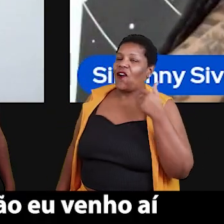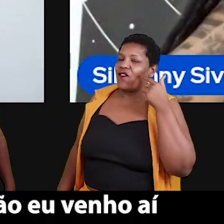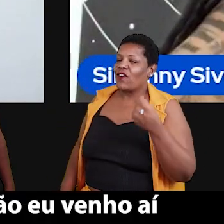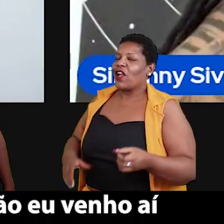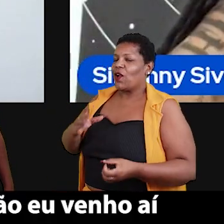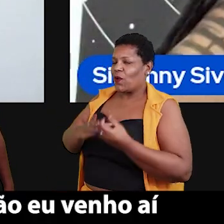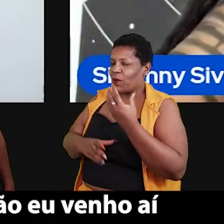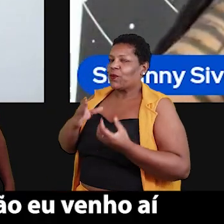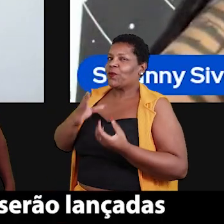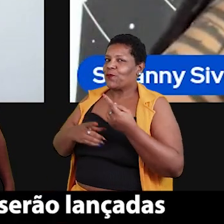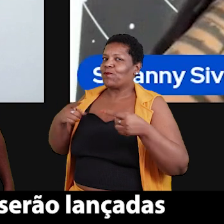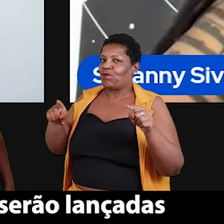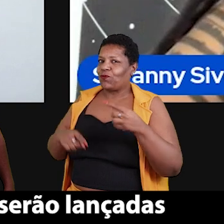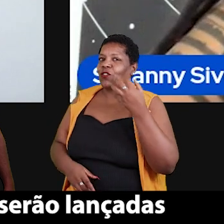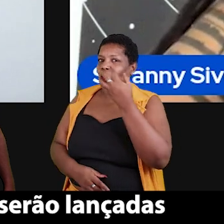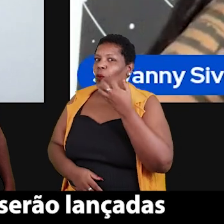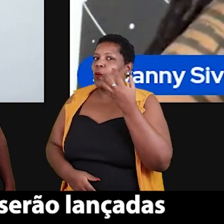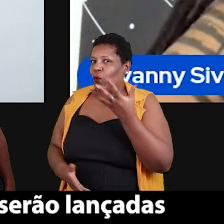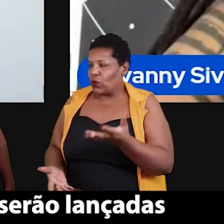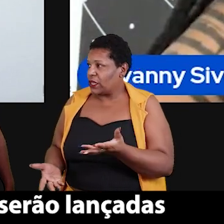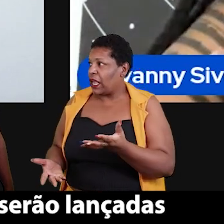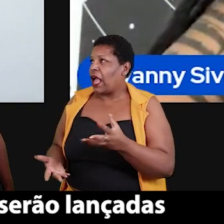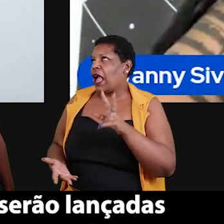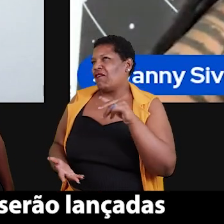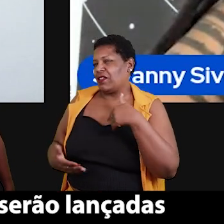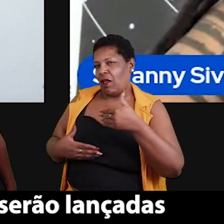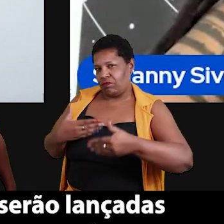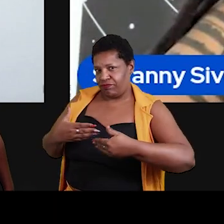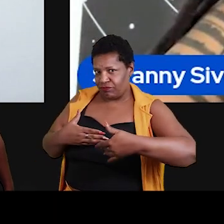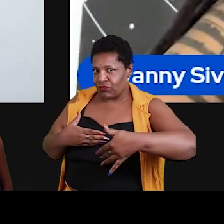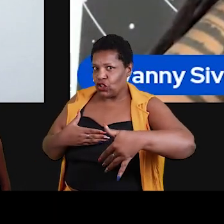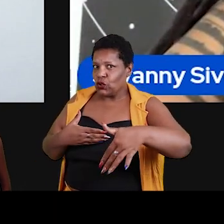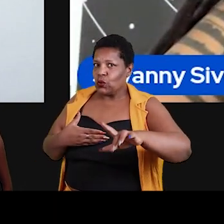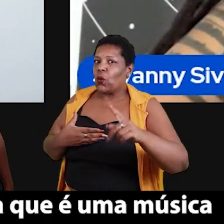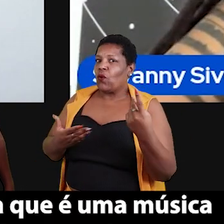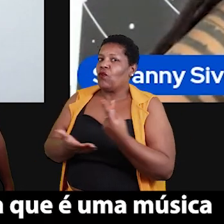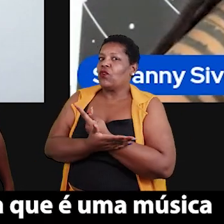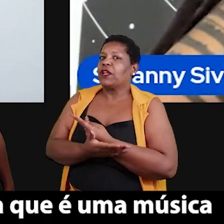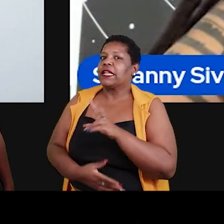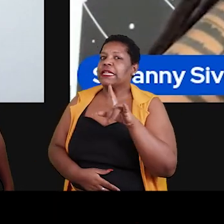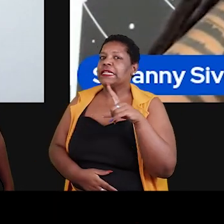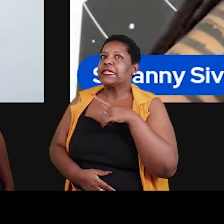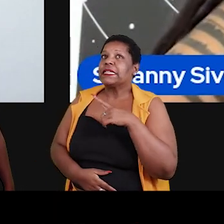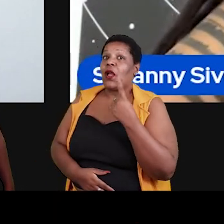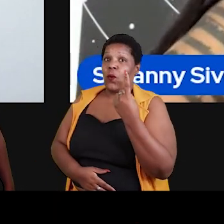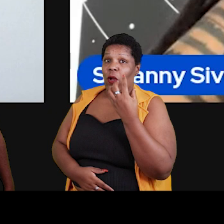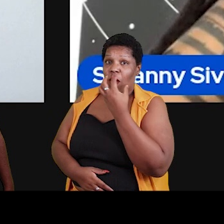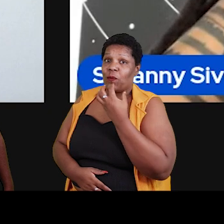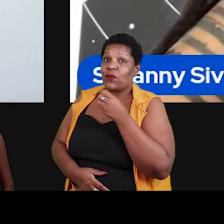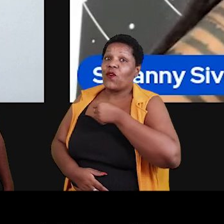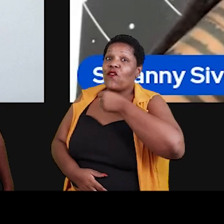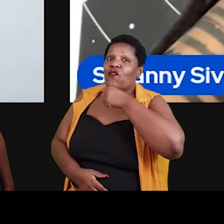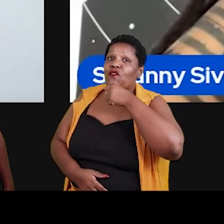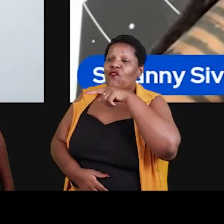produzindo algumas músicas que serão lançadas aí ao decorrer do tempo. Tem uma que é uma música que o avô